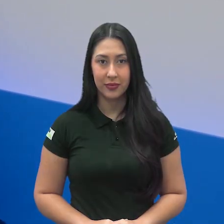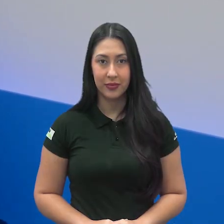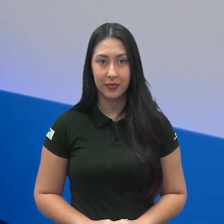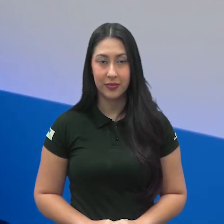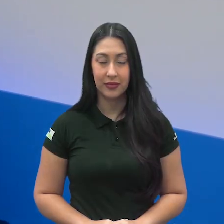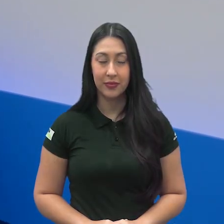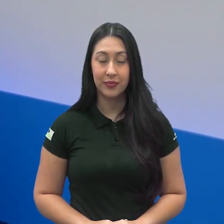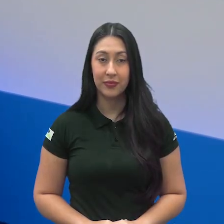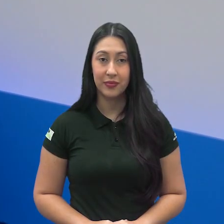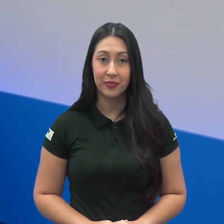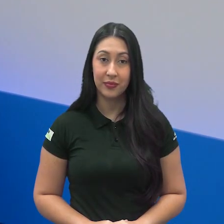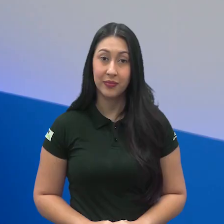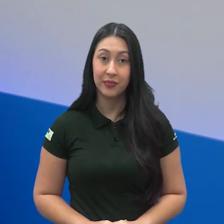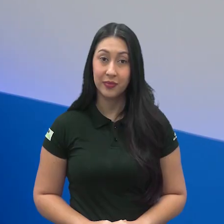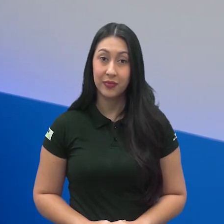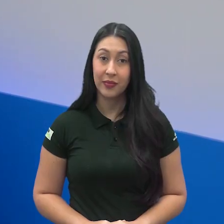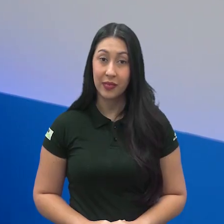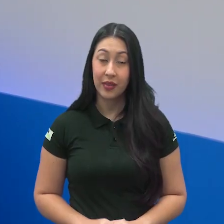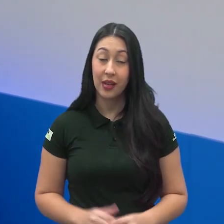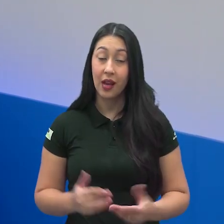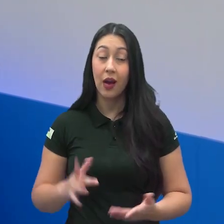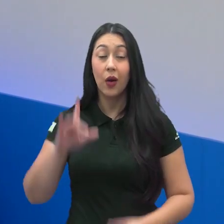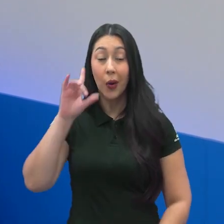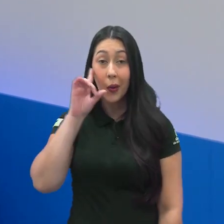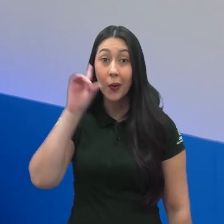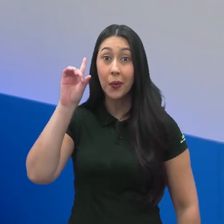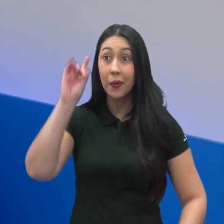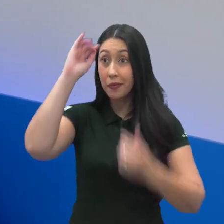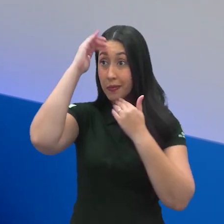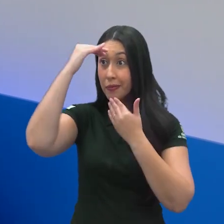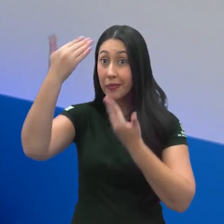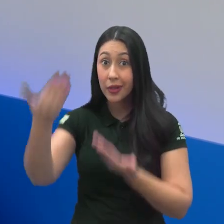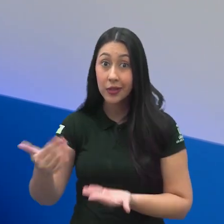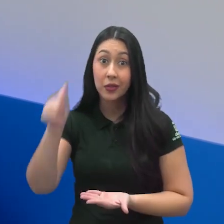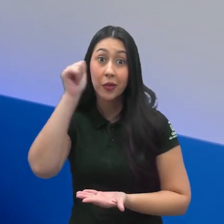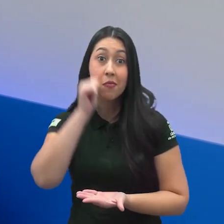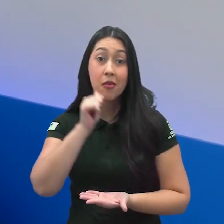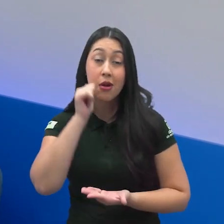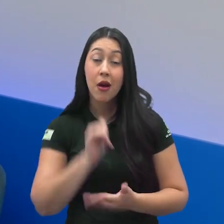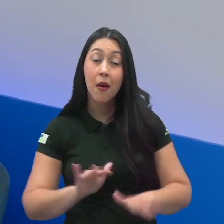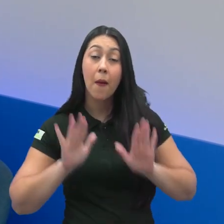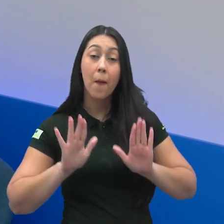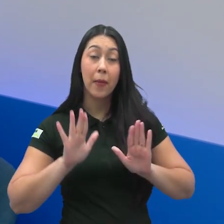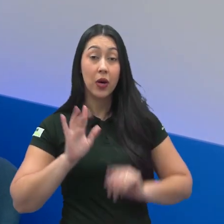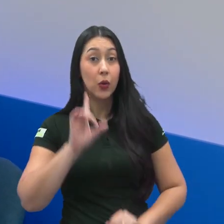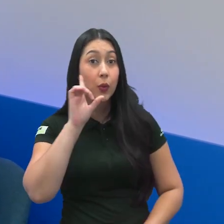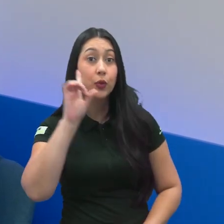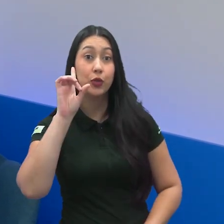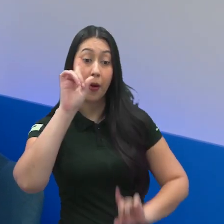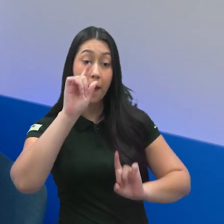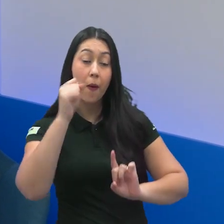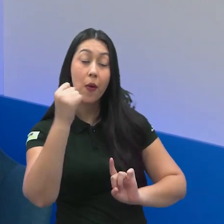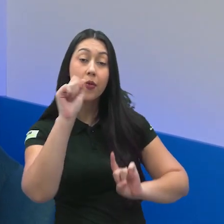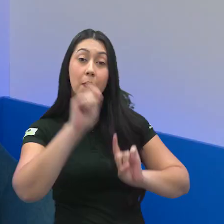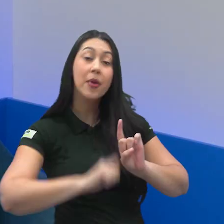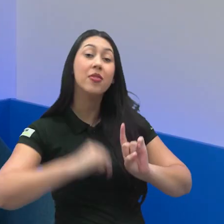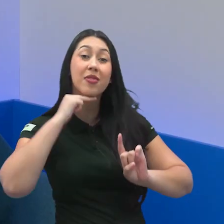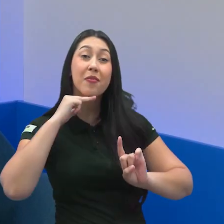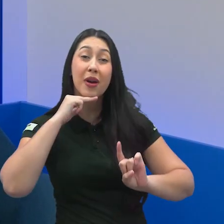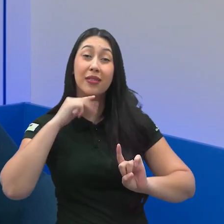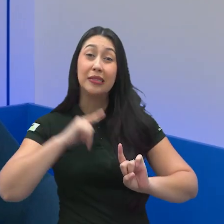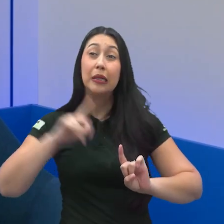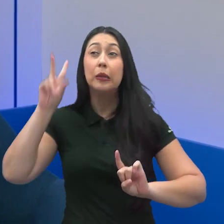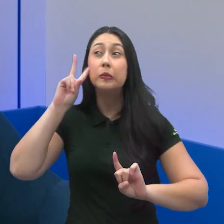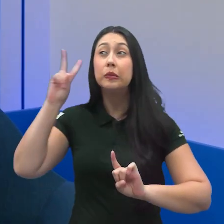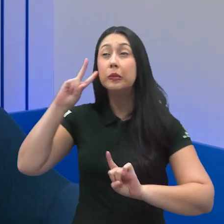Além de ser uma data de homenagem às mulheres, o 8 de março tem raízes históricas mais profundas. Vem do começo do